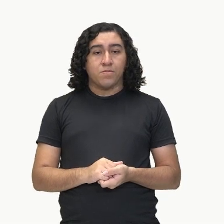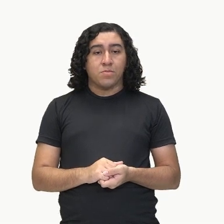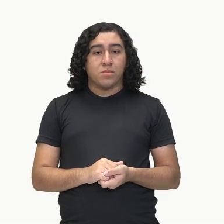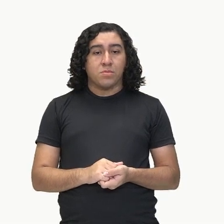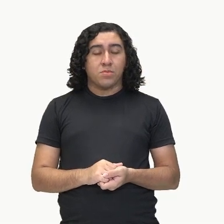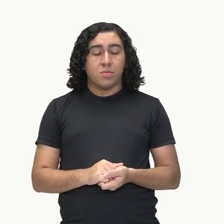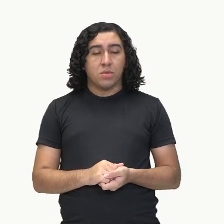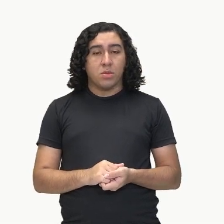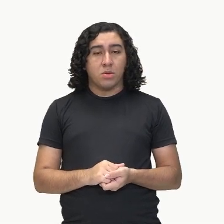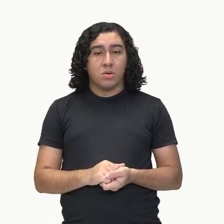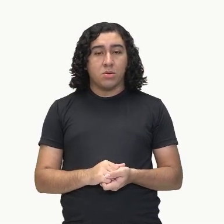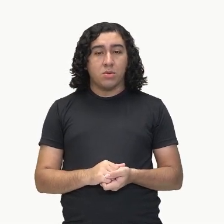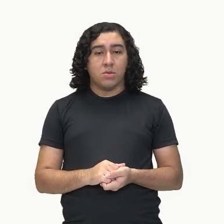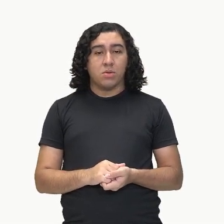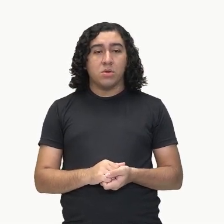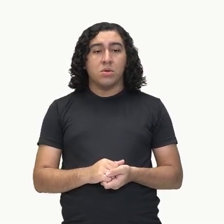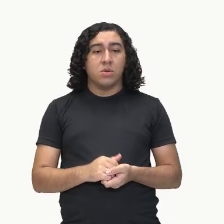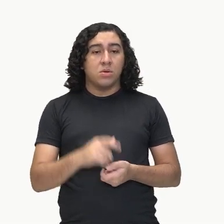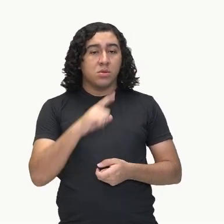quadrado e o